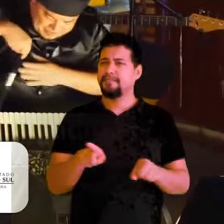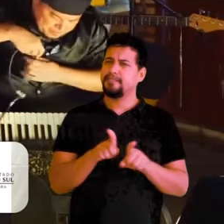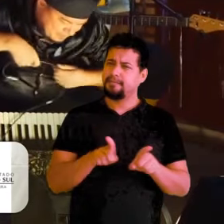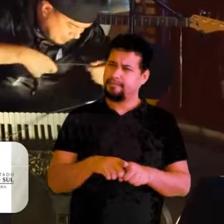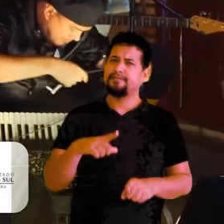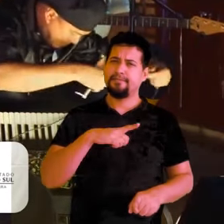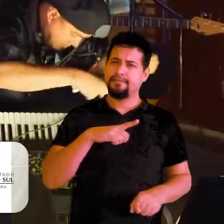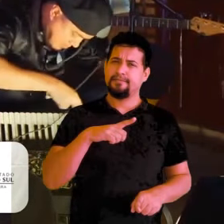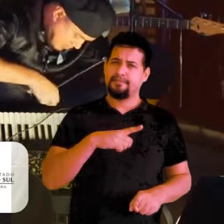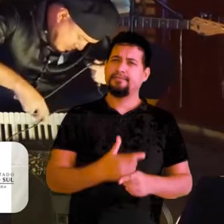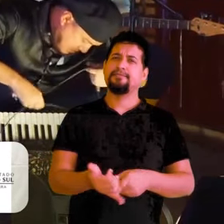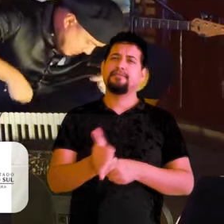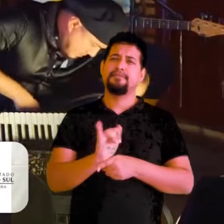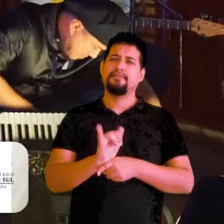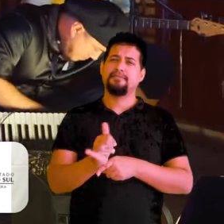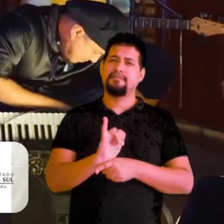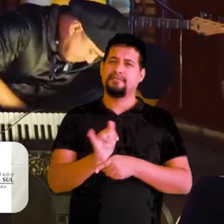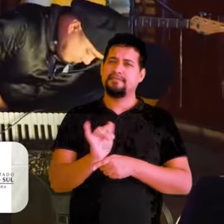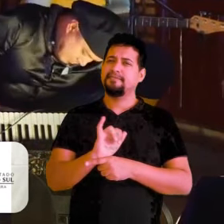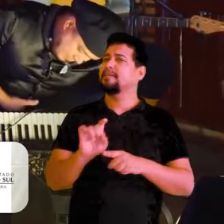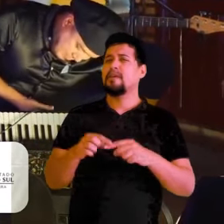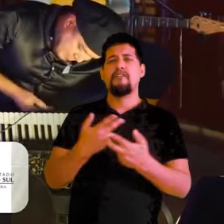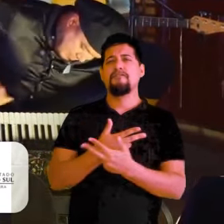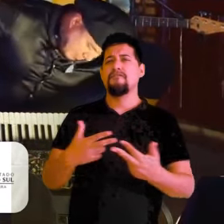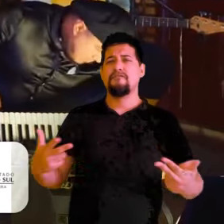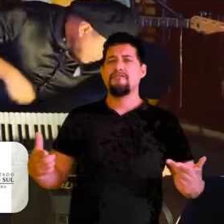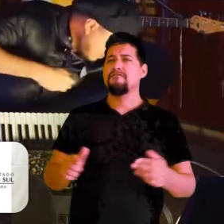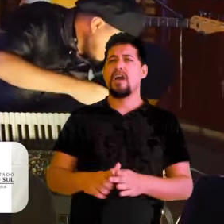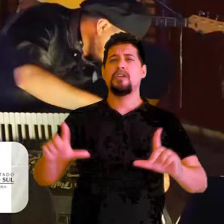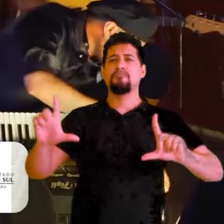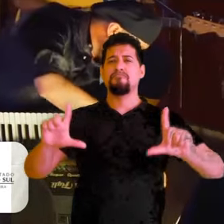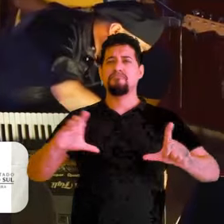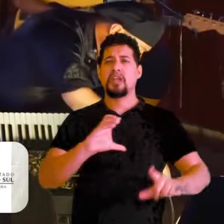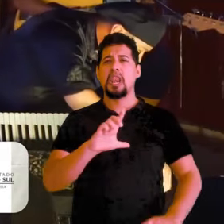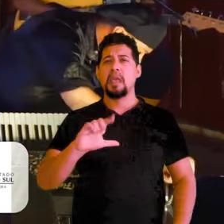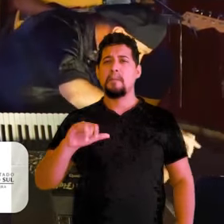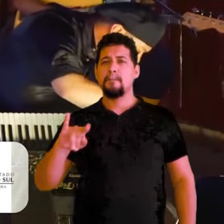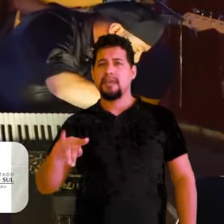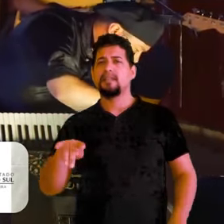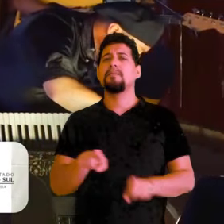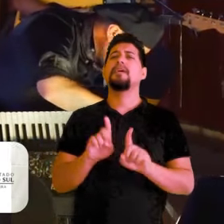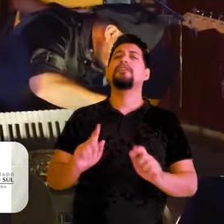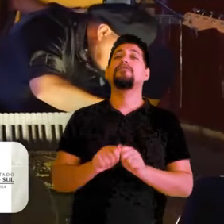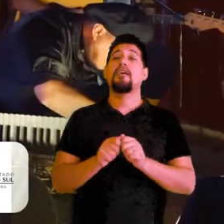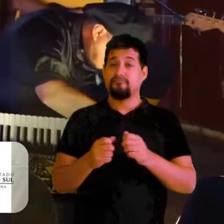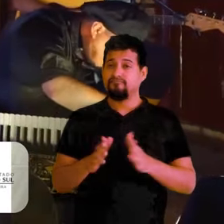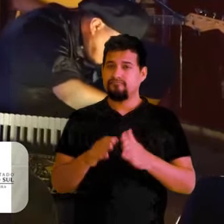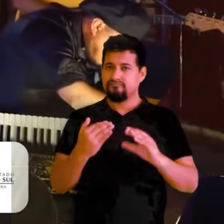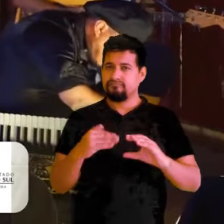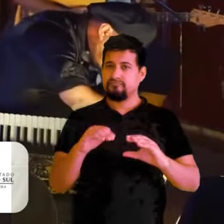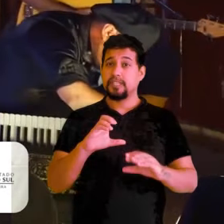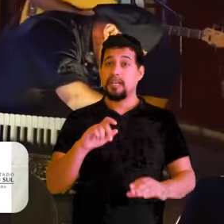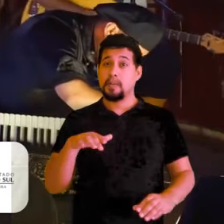aí que a gente também está no YouTube e lançando vários clipes ao longo desse ano. A gente vai terminar de lançar